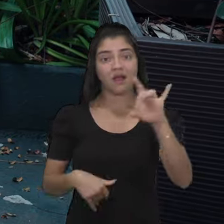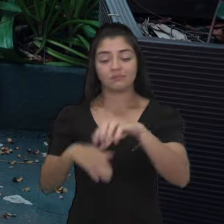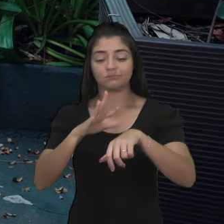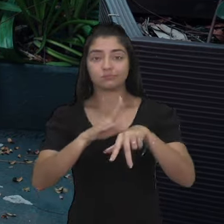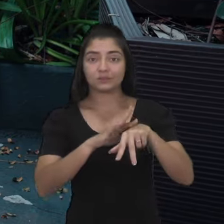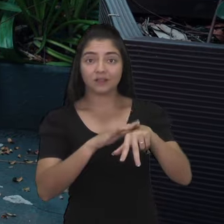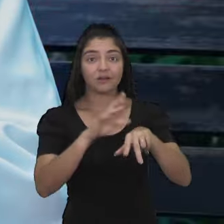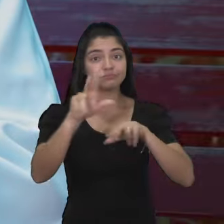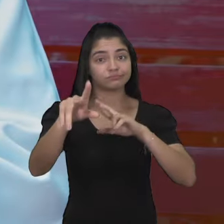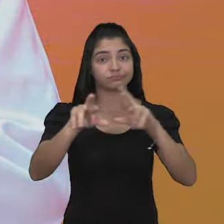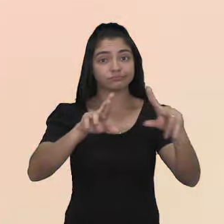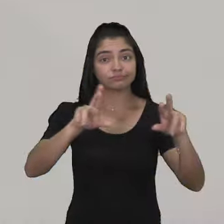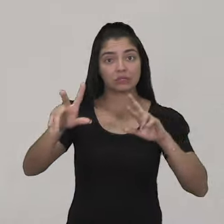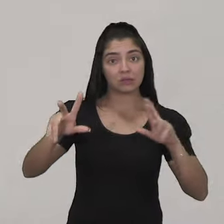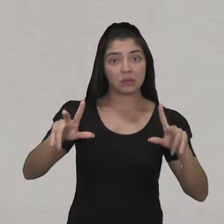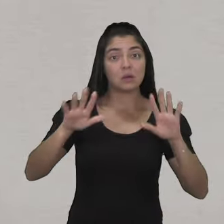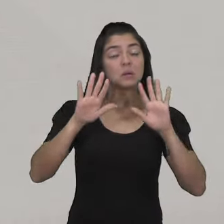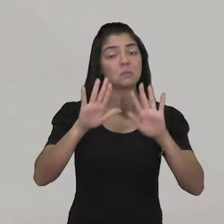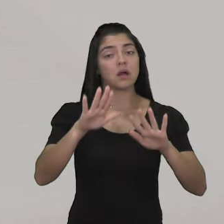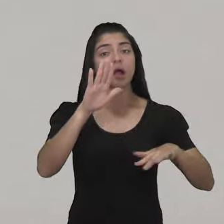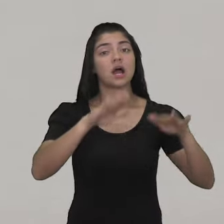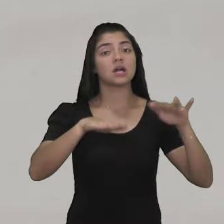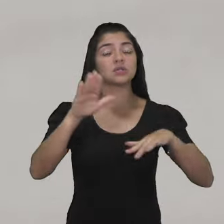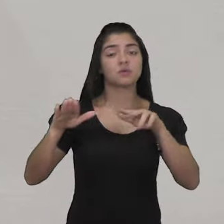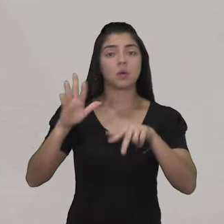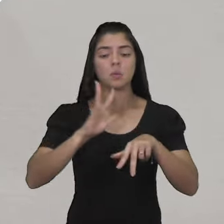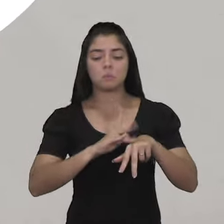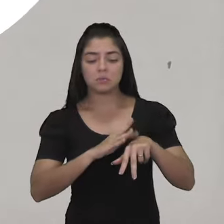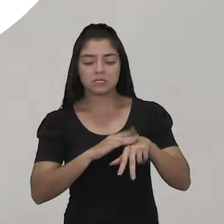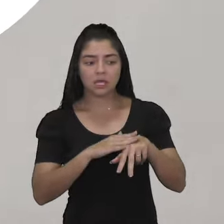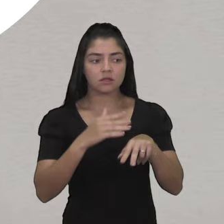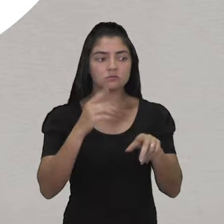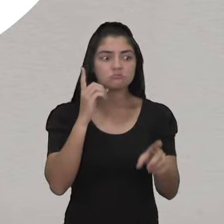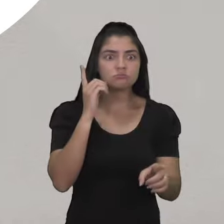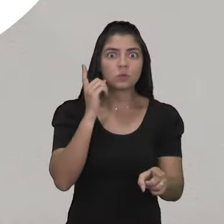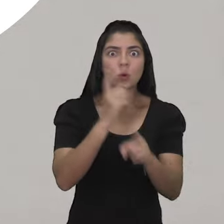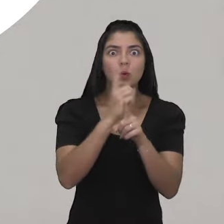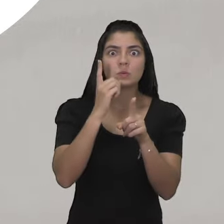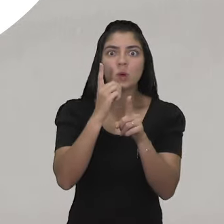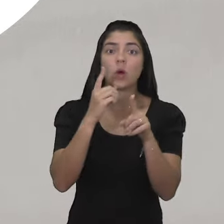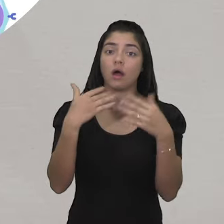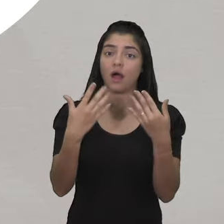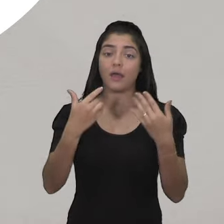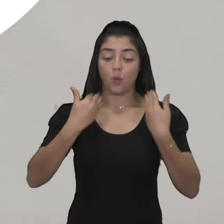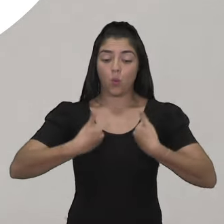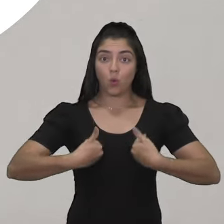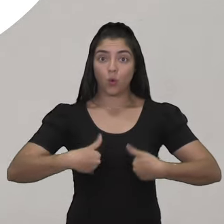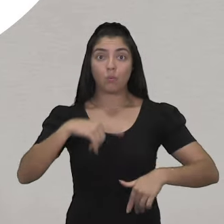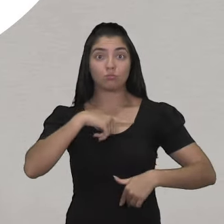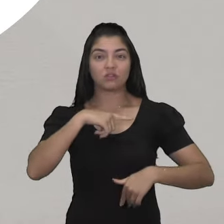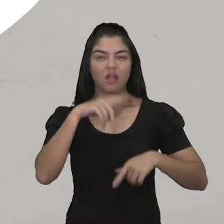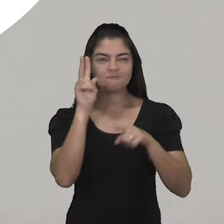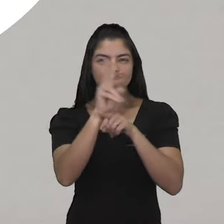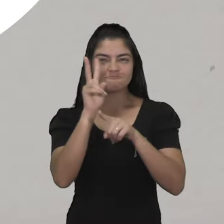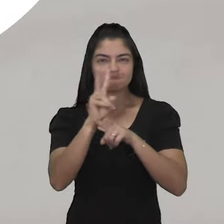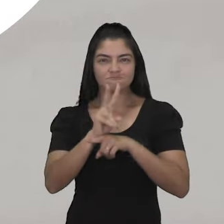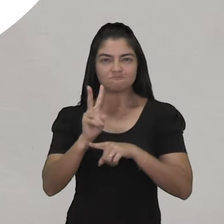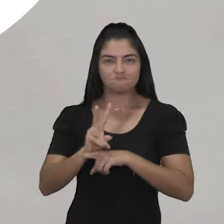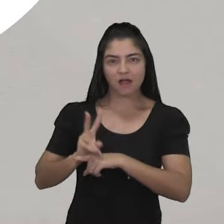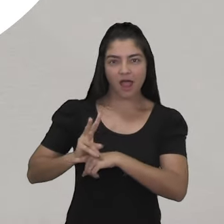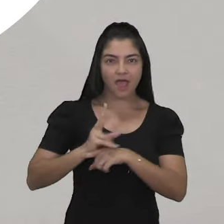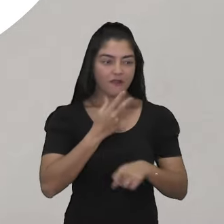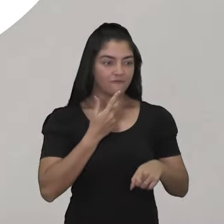cada paciente. Mas mesmo o paciente sendo acometido numa fase inicial, o próprio sistema imunológico pode